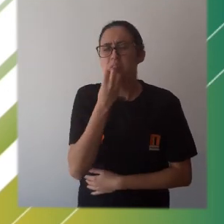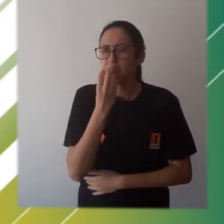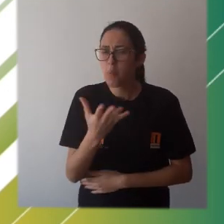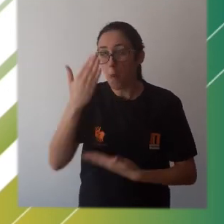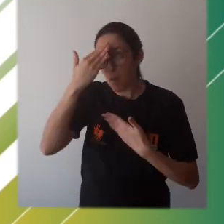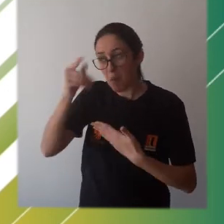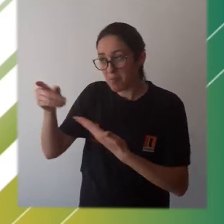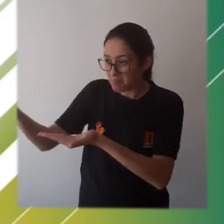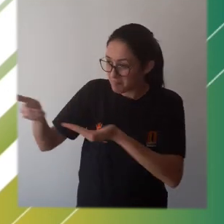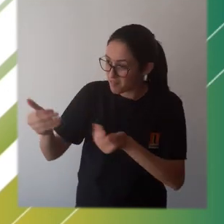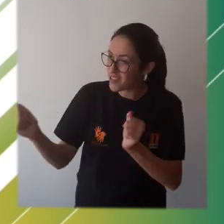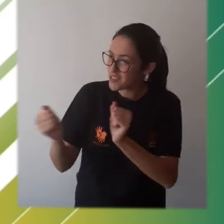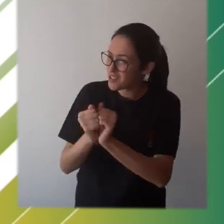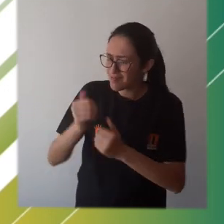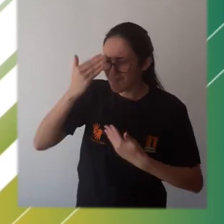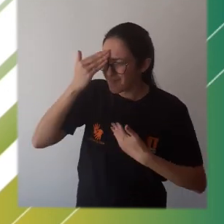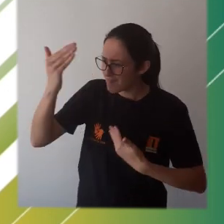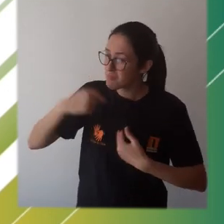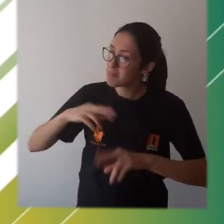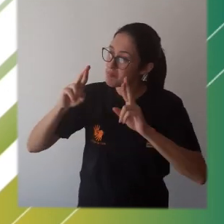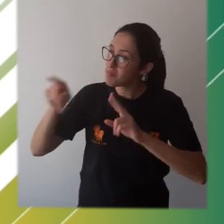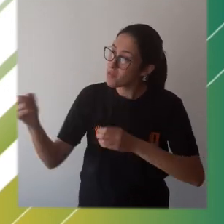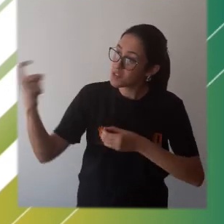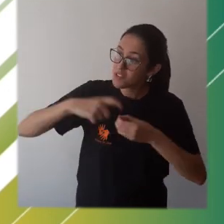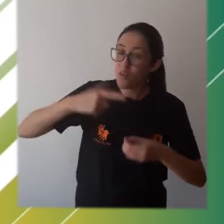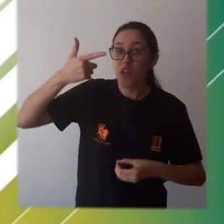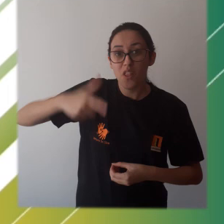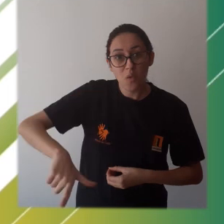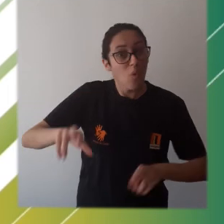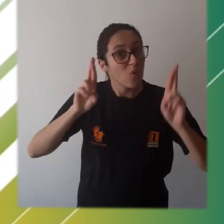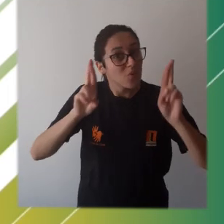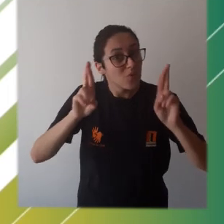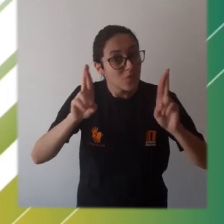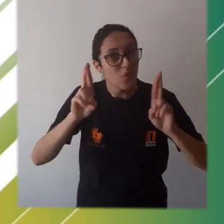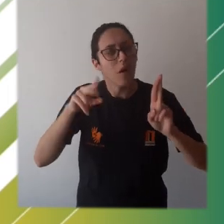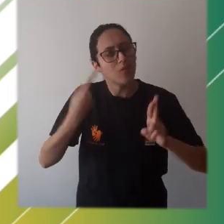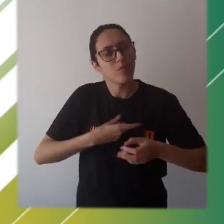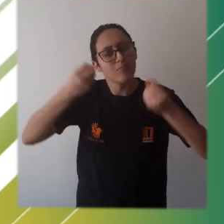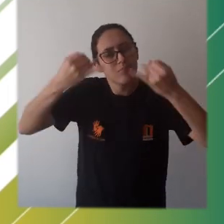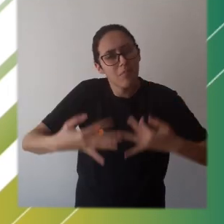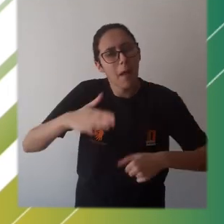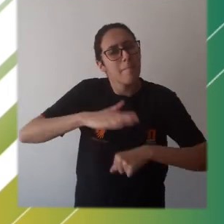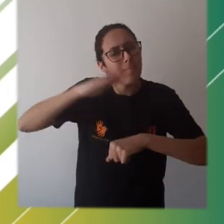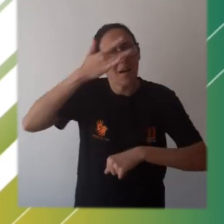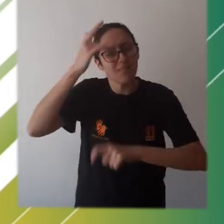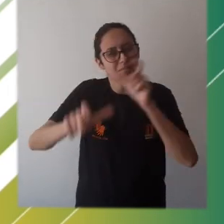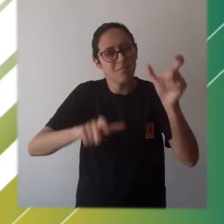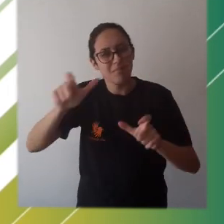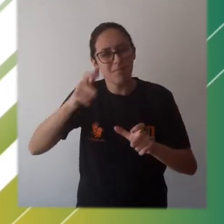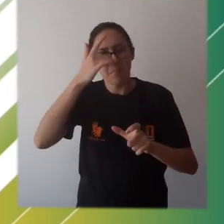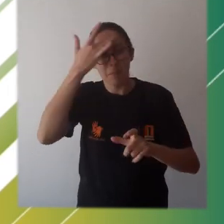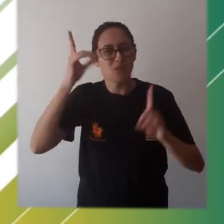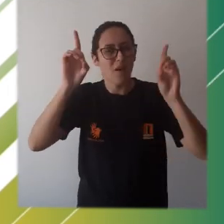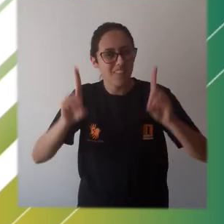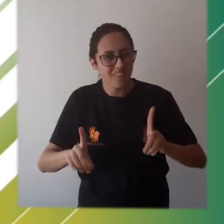trabalho. Então, muito obrigado pela tua participação, espero que você volte mais vezes aí para a gente poder contar mais do paradesporto, falar também